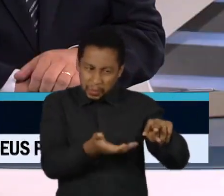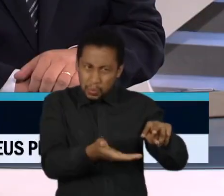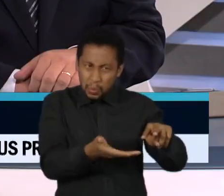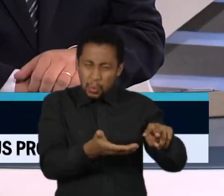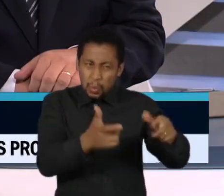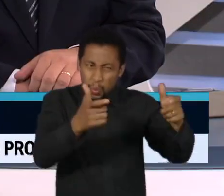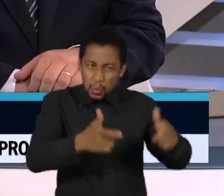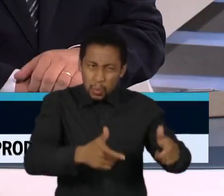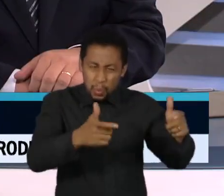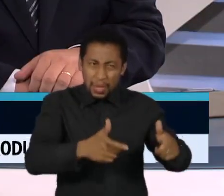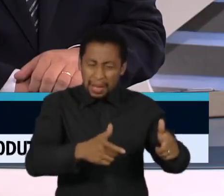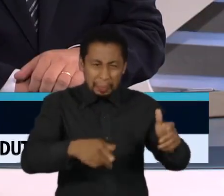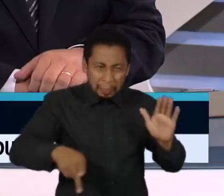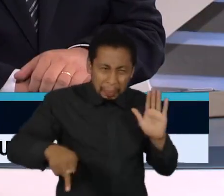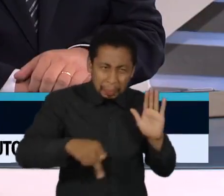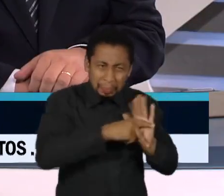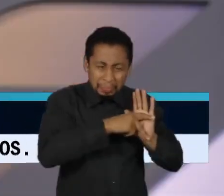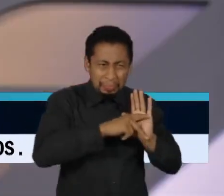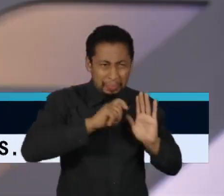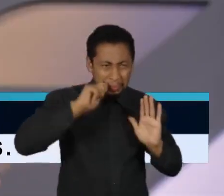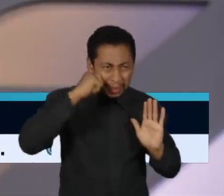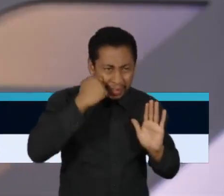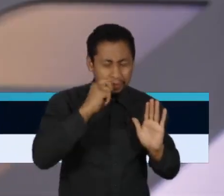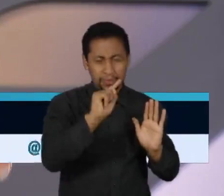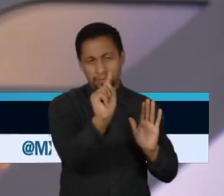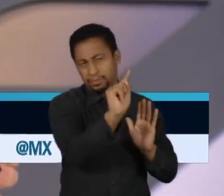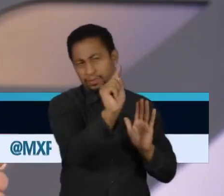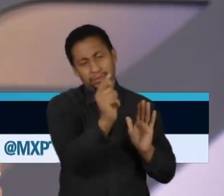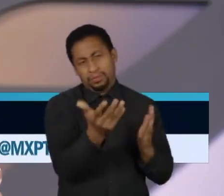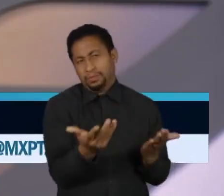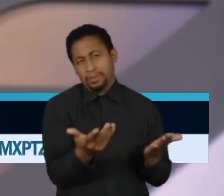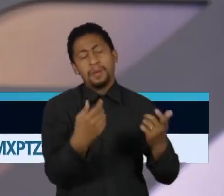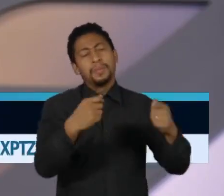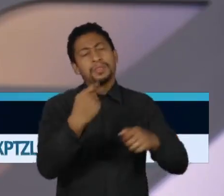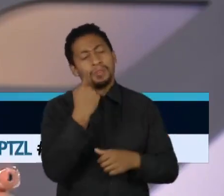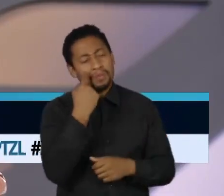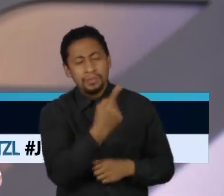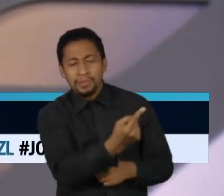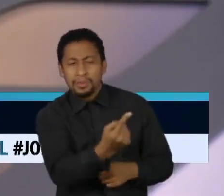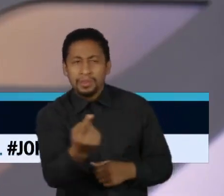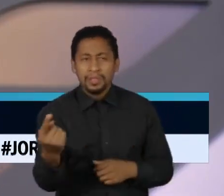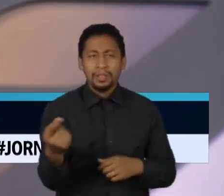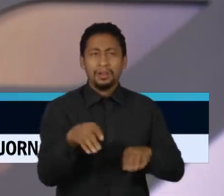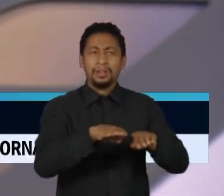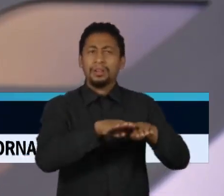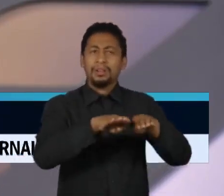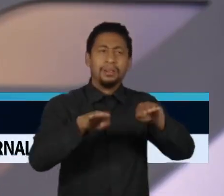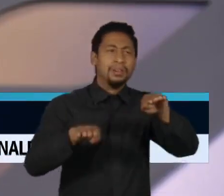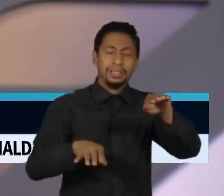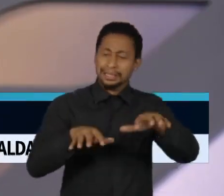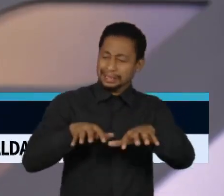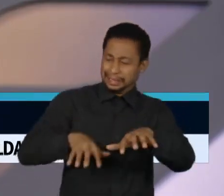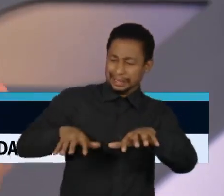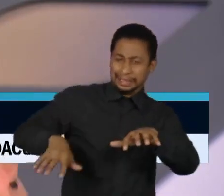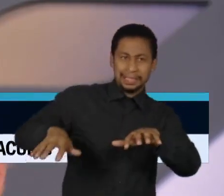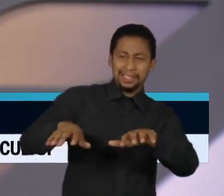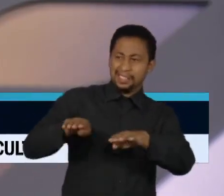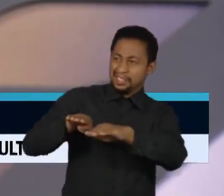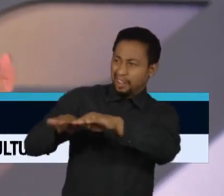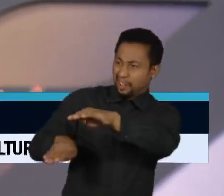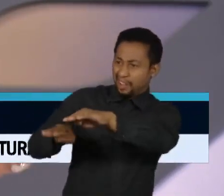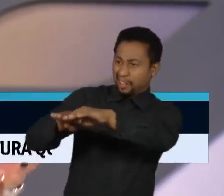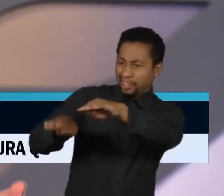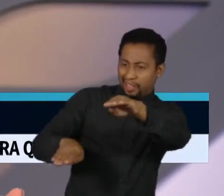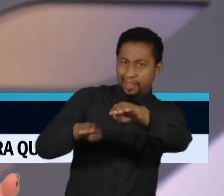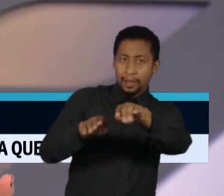para pessoas pretas. Eu olhar até que ponto essas desigualdades estruturais estão colocando